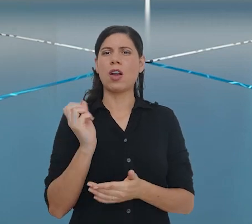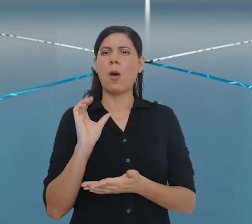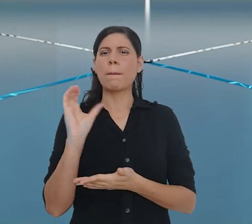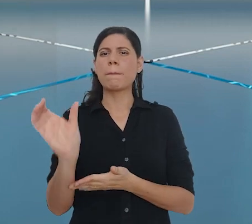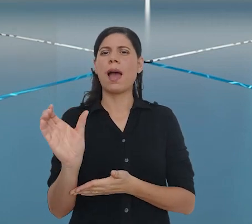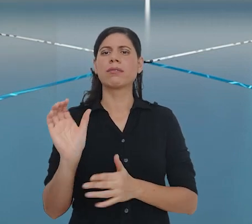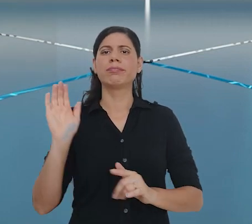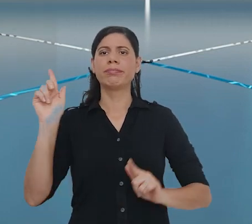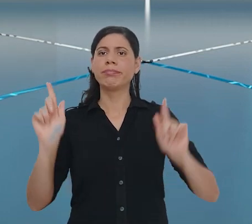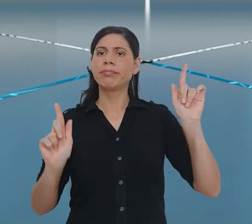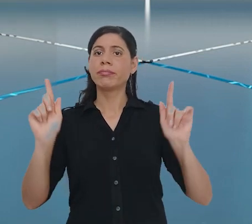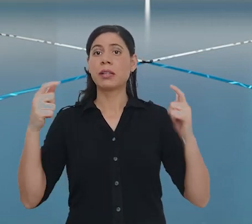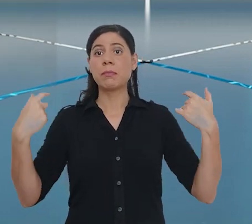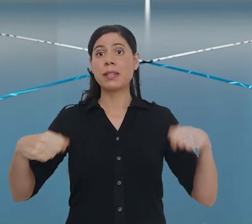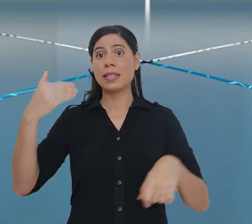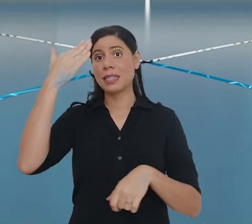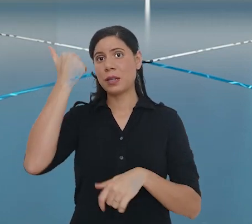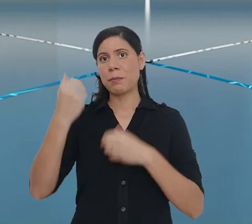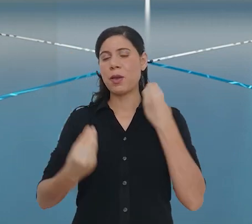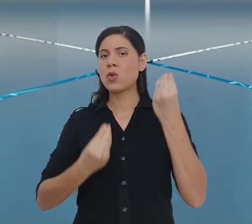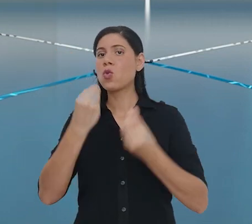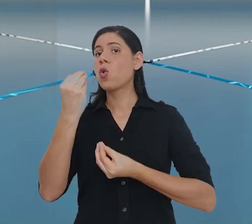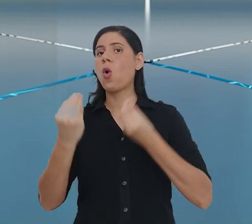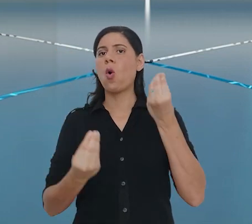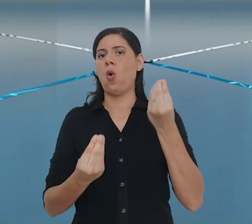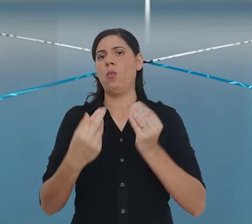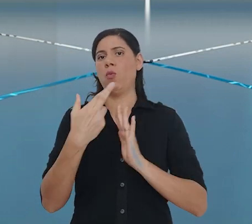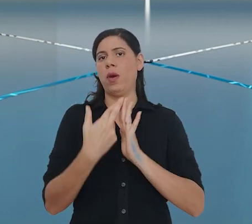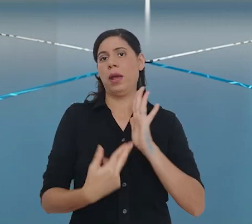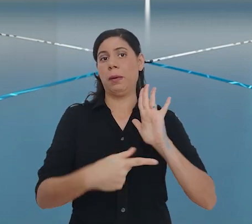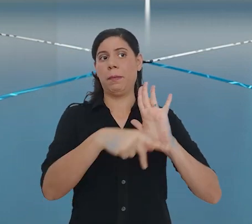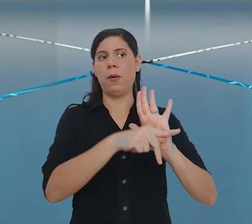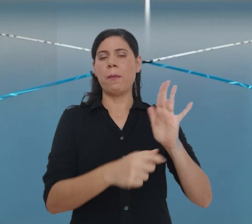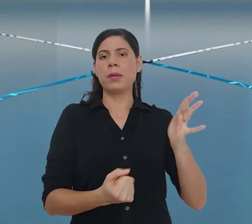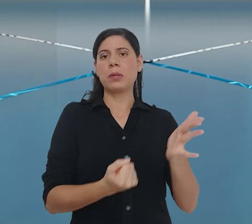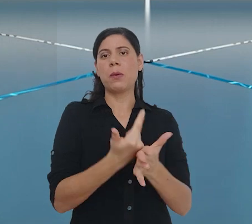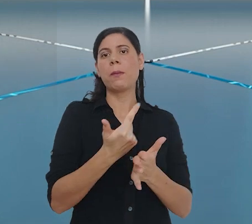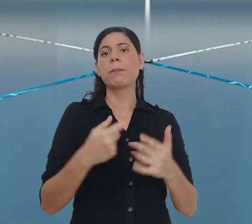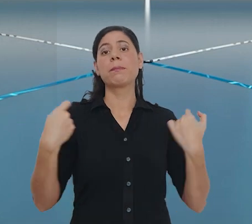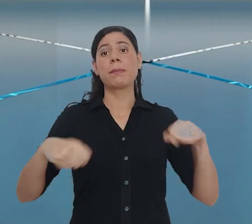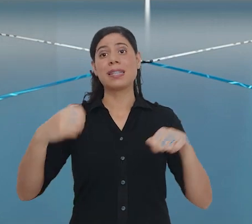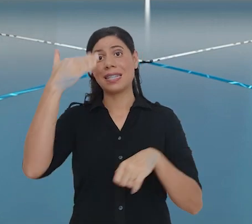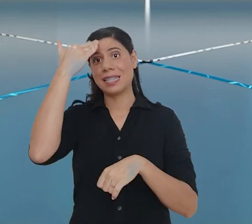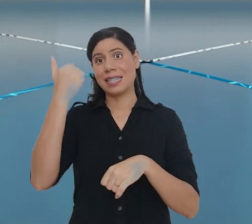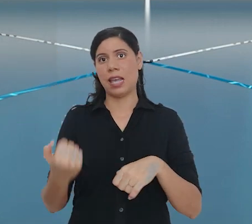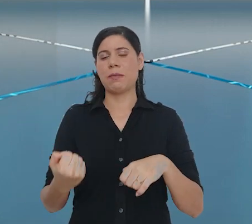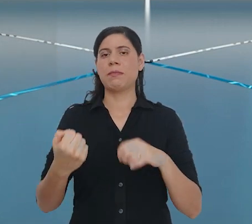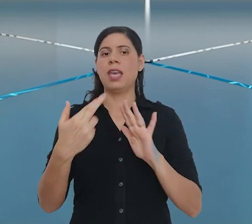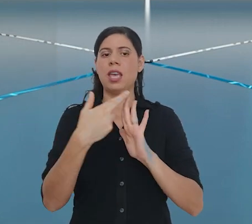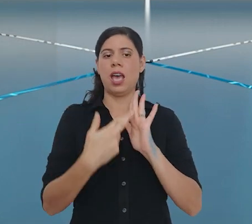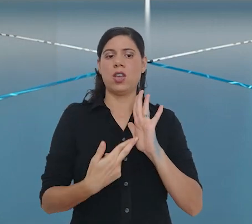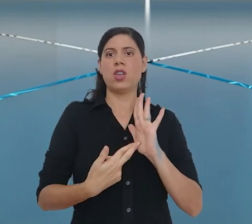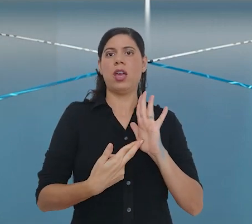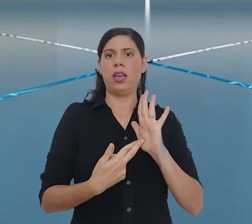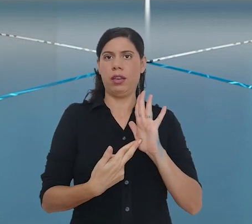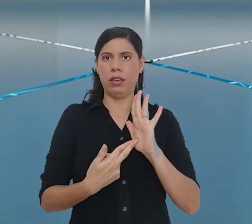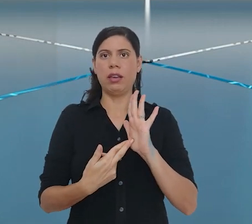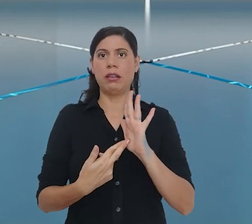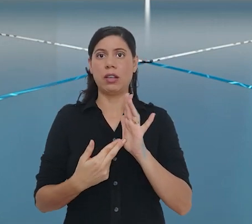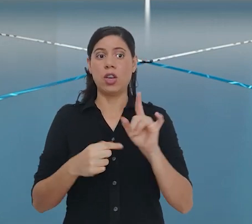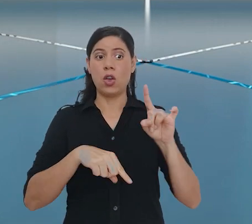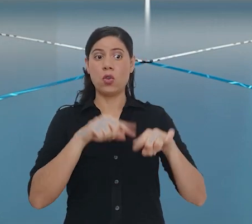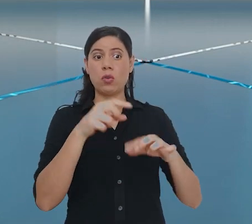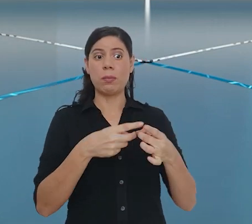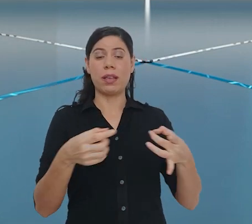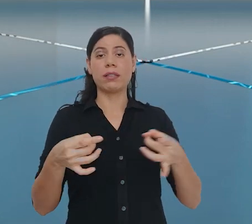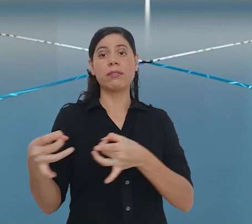lance, é importante entender como essa modalidade de compra funciona. Primeiramente, é preciso conhecer as características dos bens